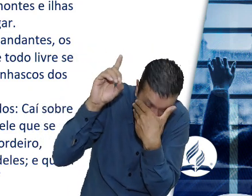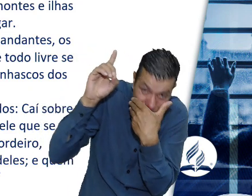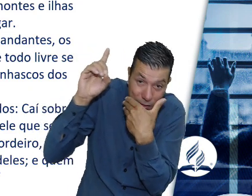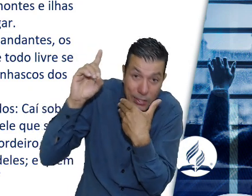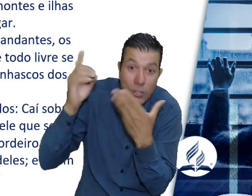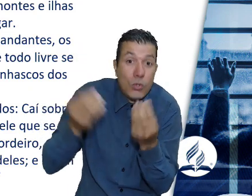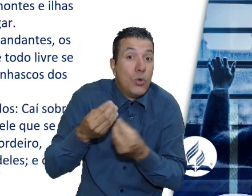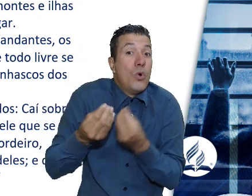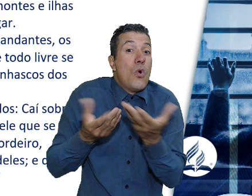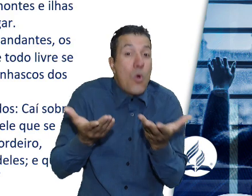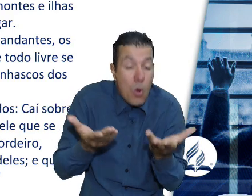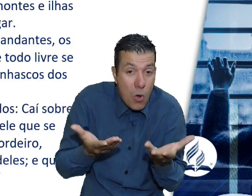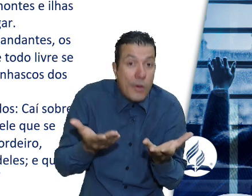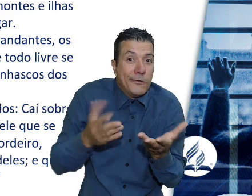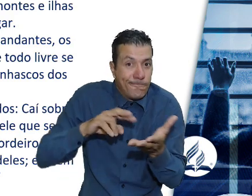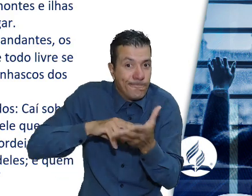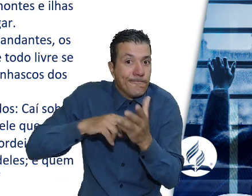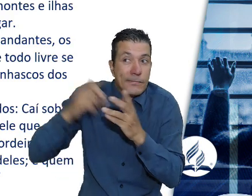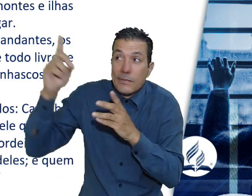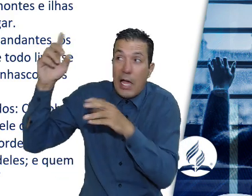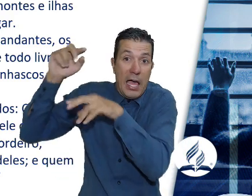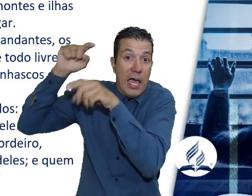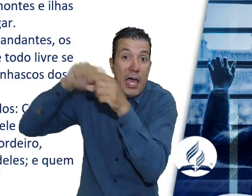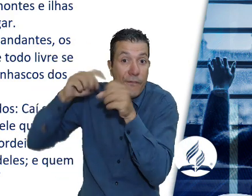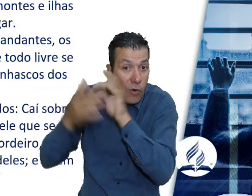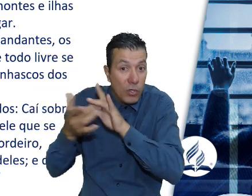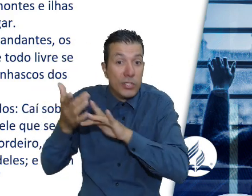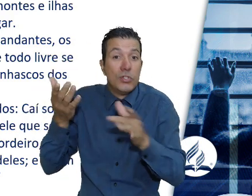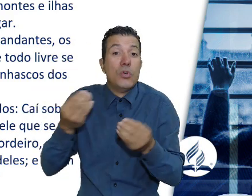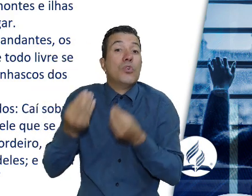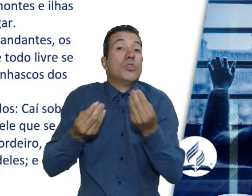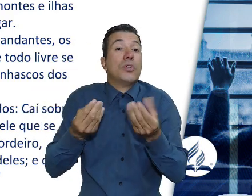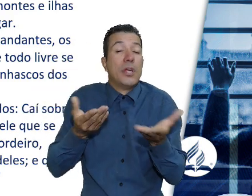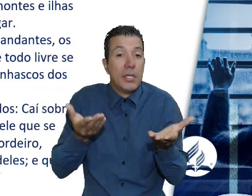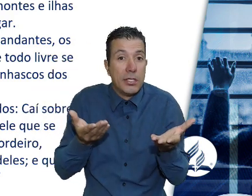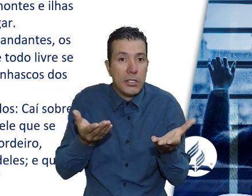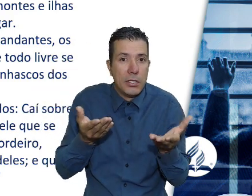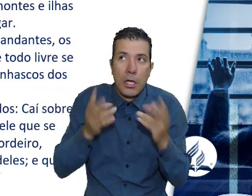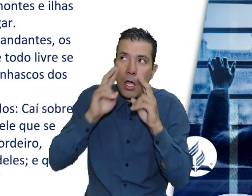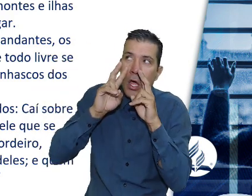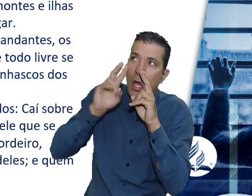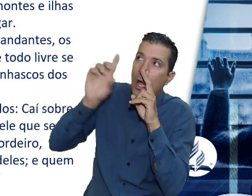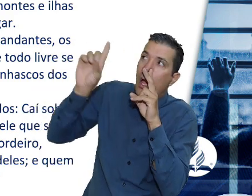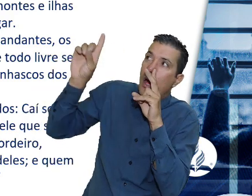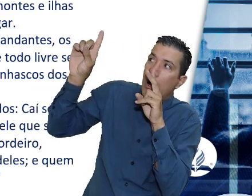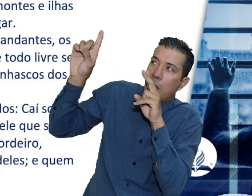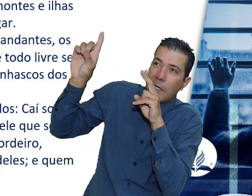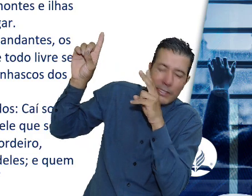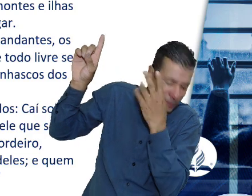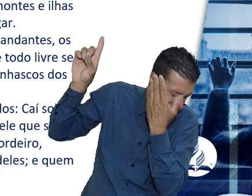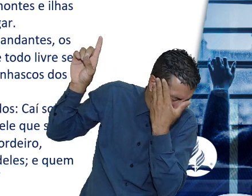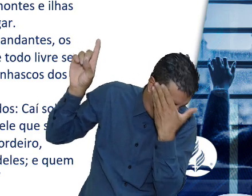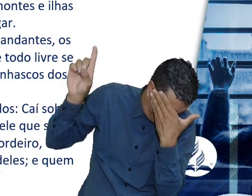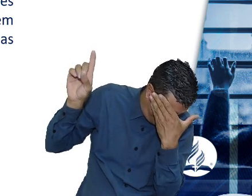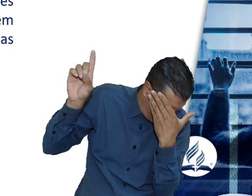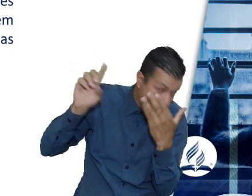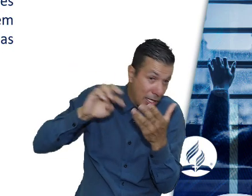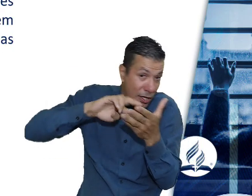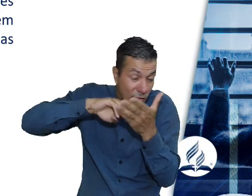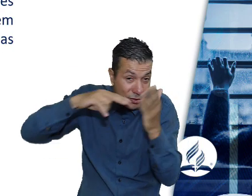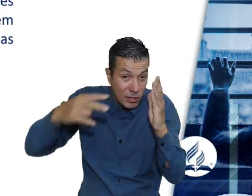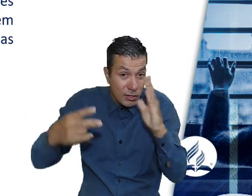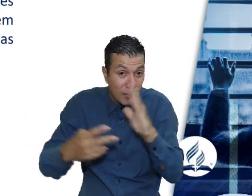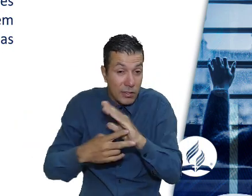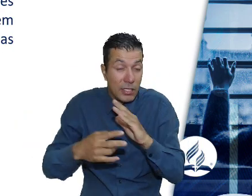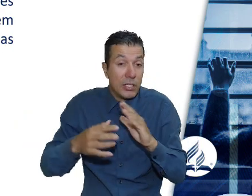chegou o grande dia da ira deles. E quem é que pode suster-se? Ele termina com esta pergunta. Então aqui está falando, né? O